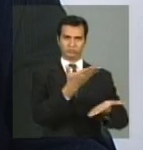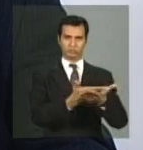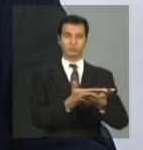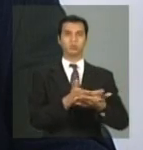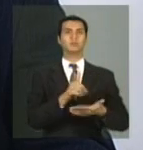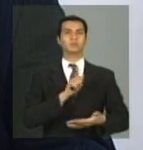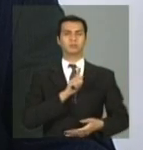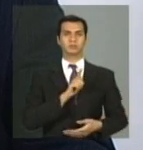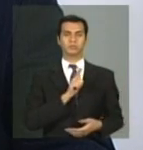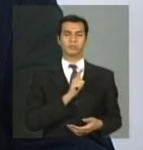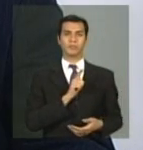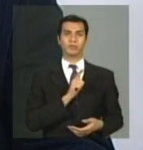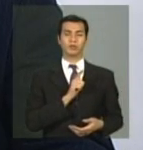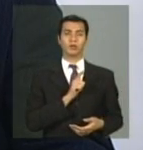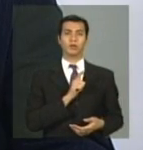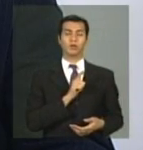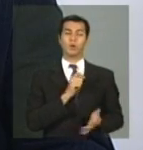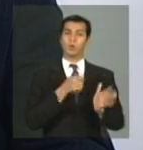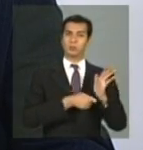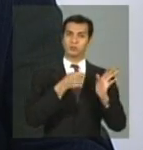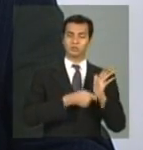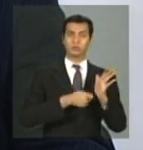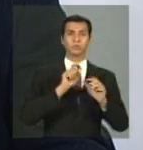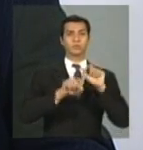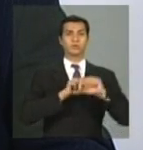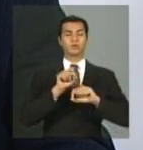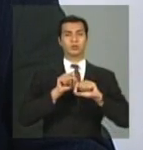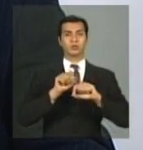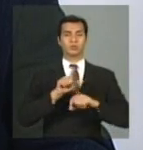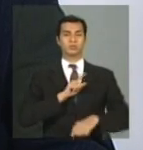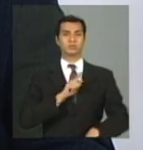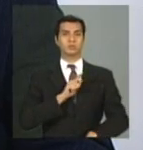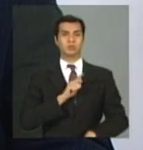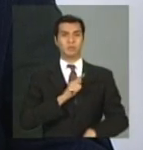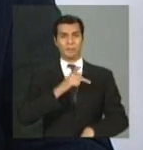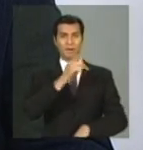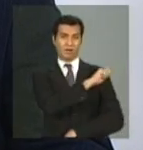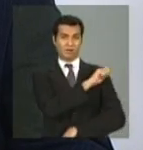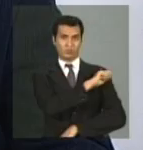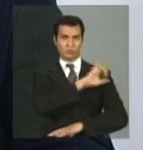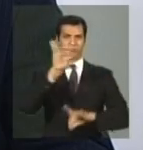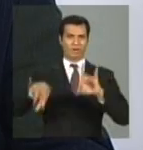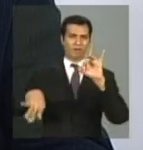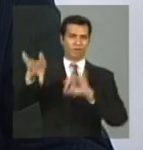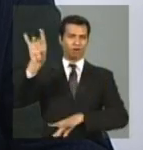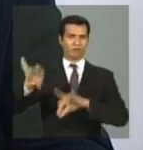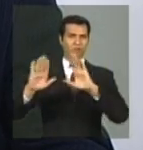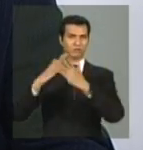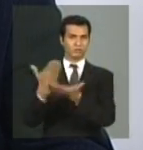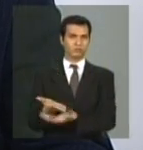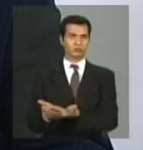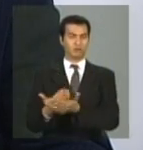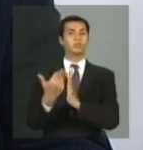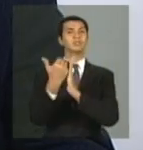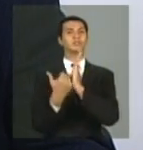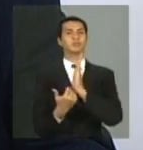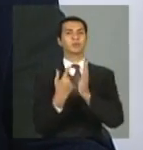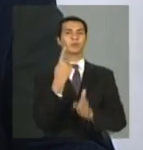diminui o abandono da escola em 1,2 pontos percentuais. Em geral, dados